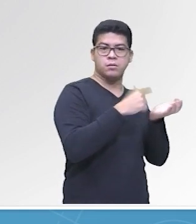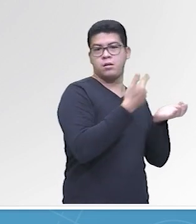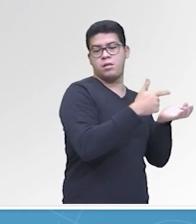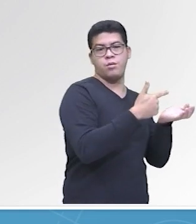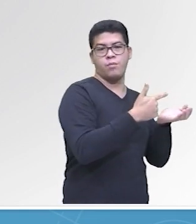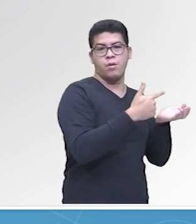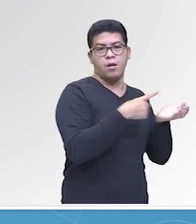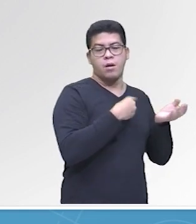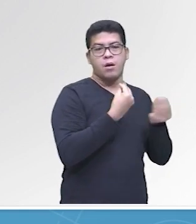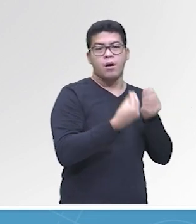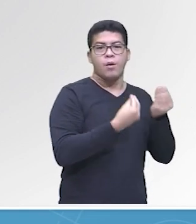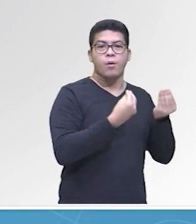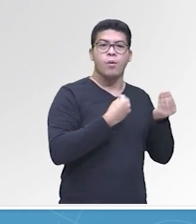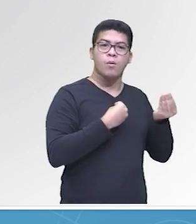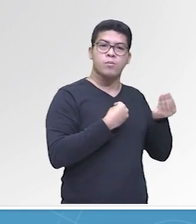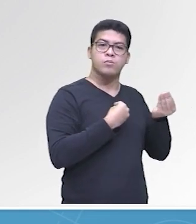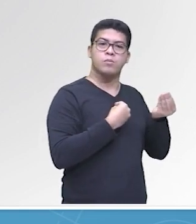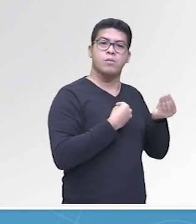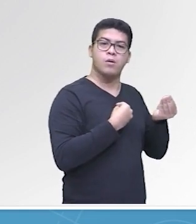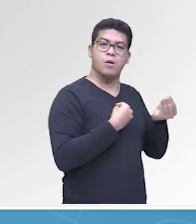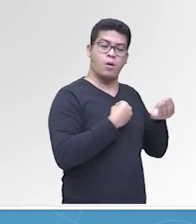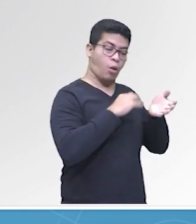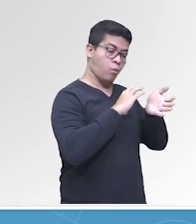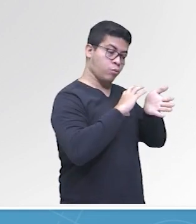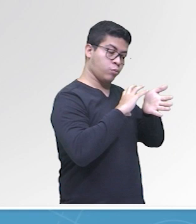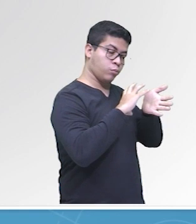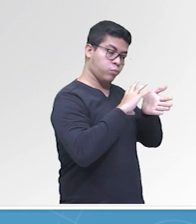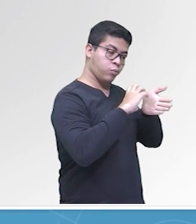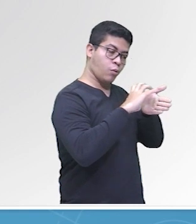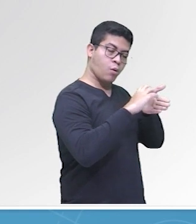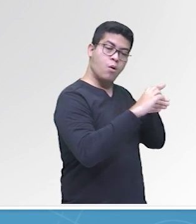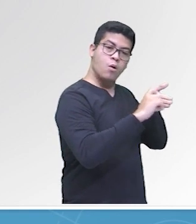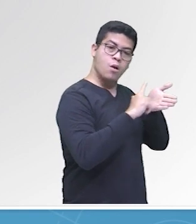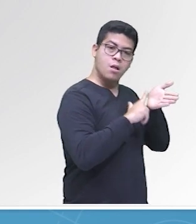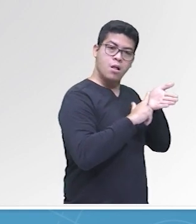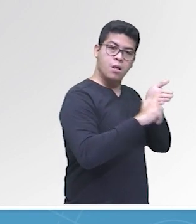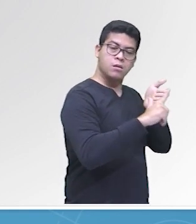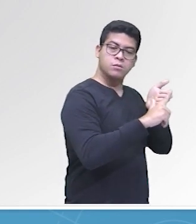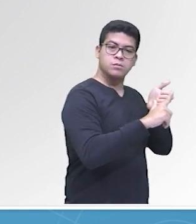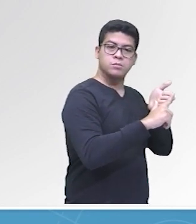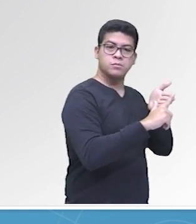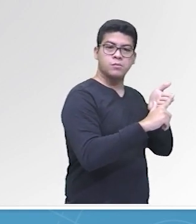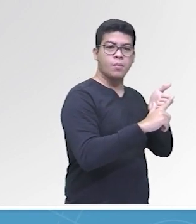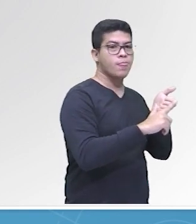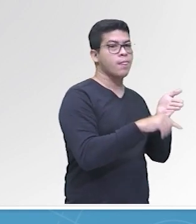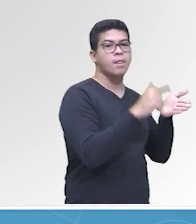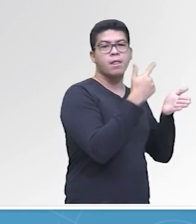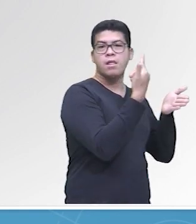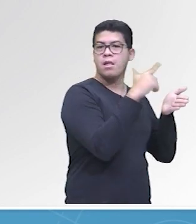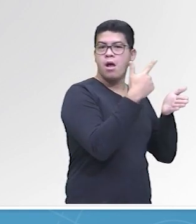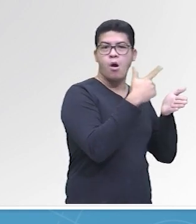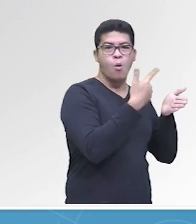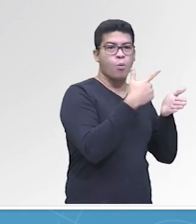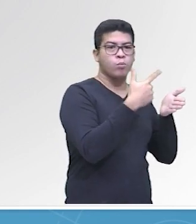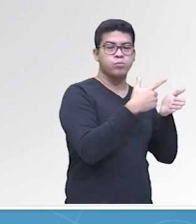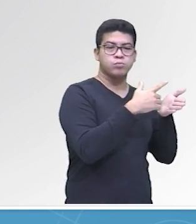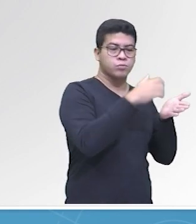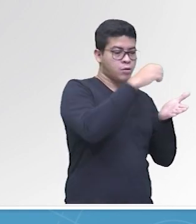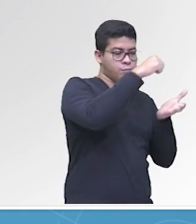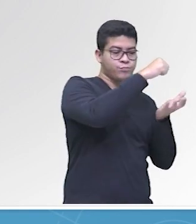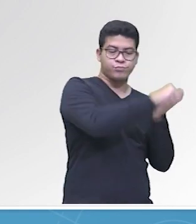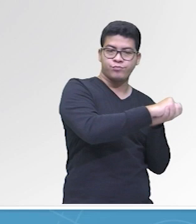um ribossomos aderido, ó, à parede do retículo. Quando tem ribossomos nessa